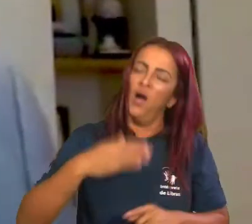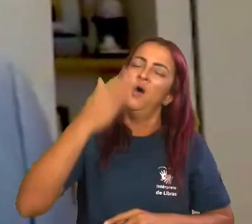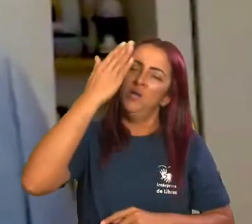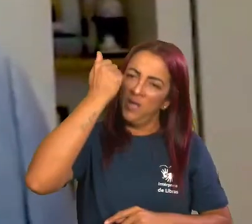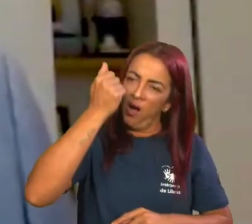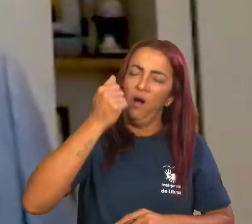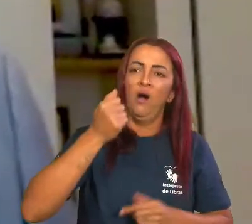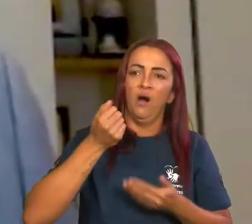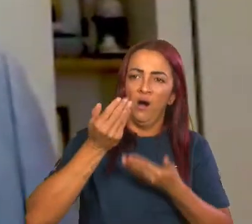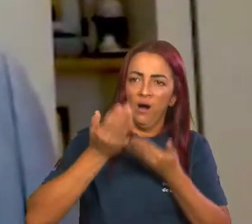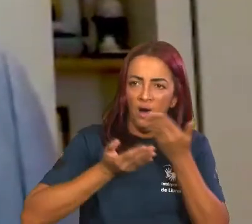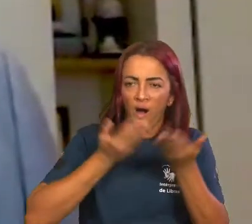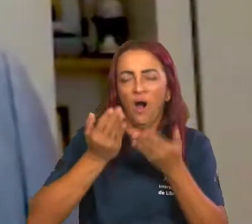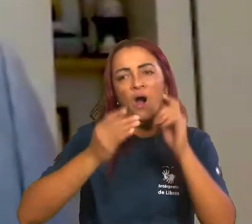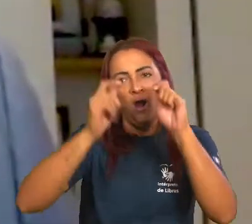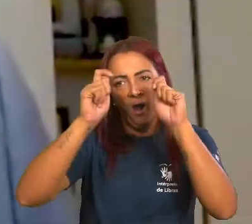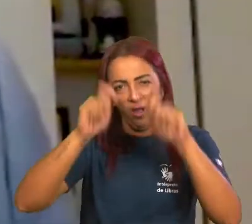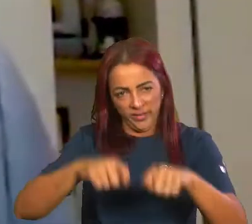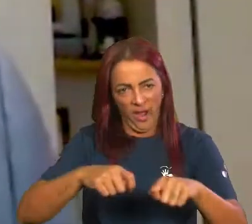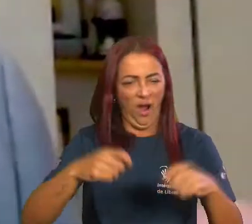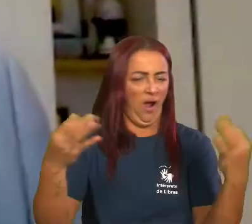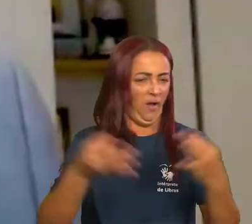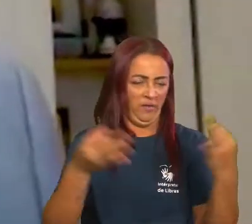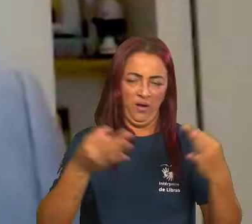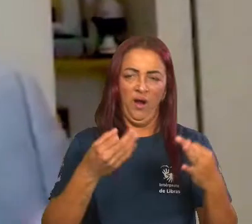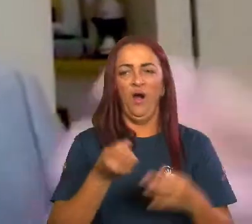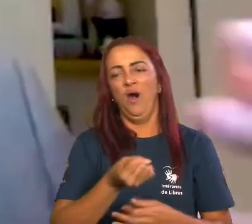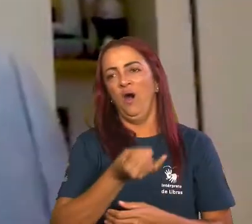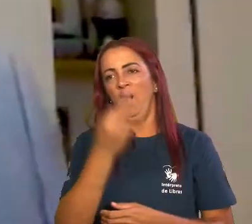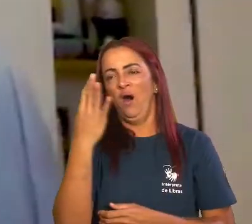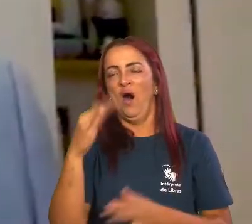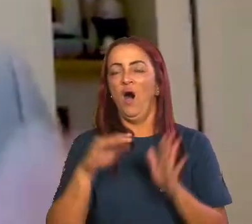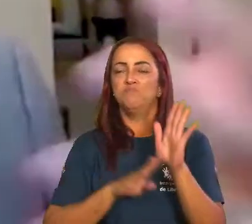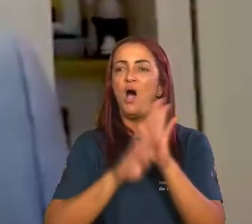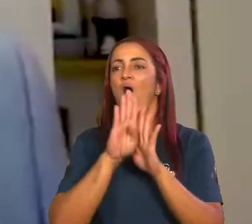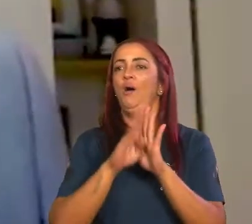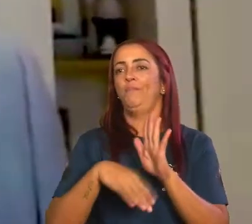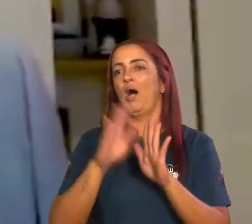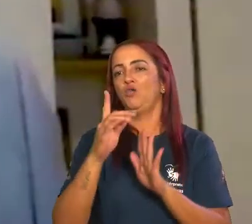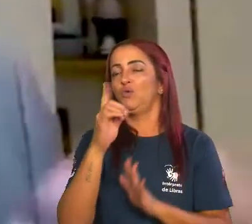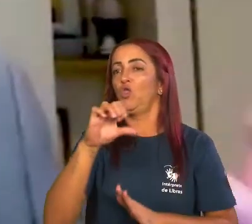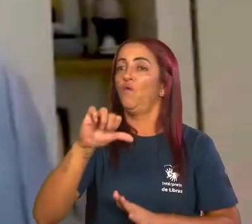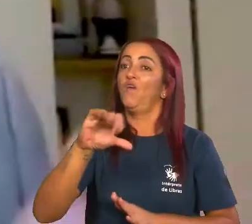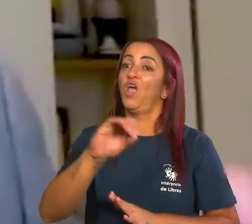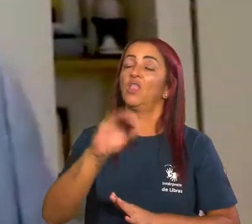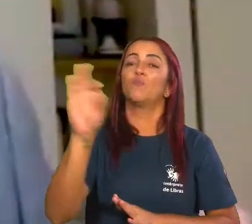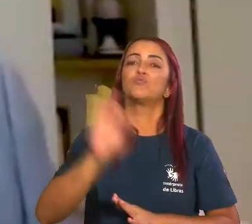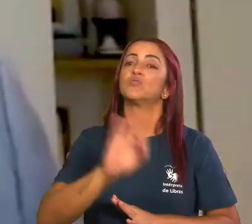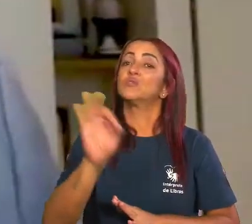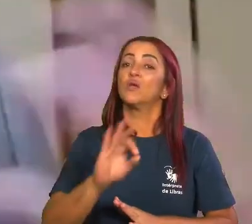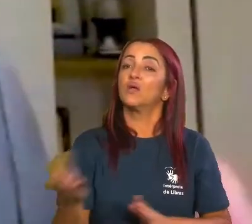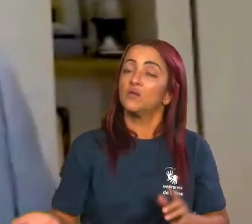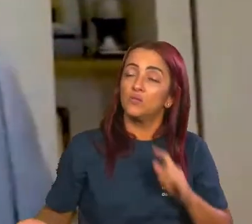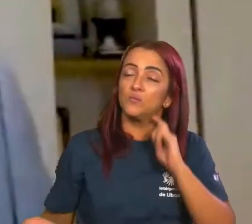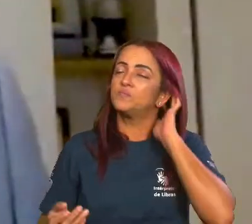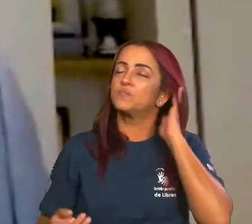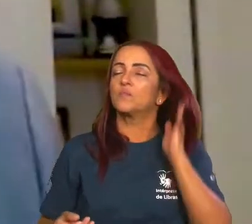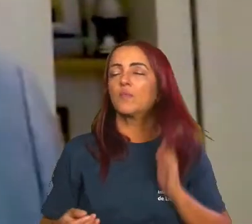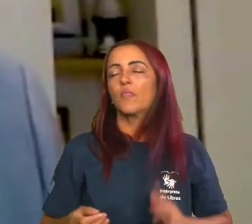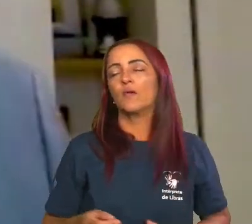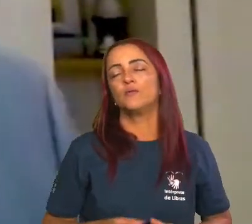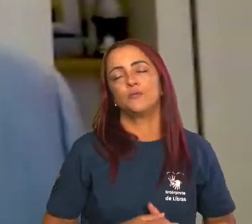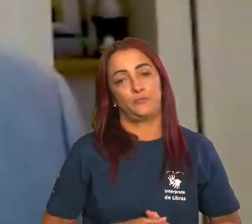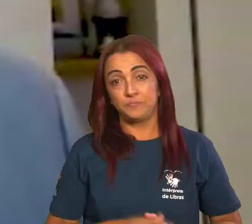tratamento seria eficaz num número muito mais alto do que 90%, que é uma coisa absolutamente